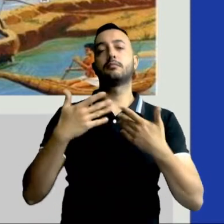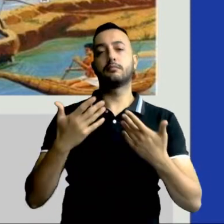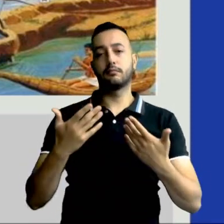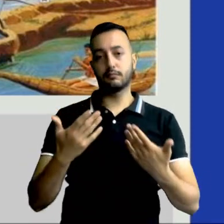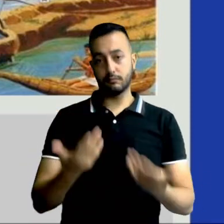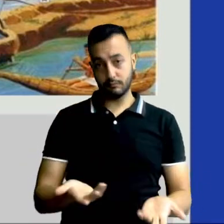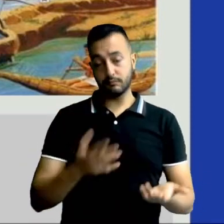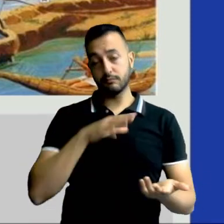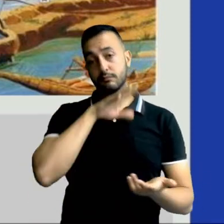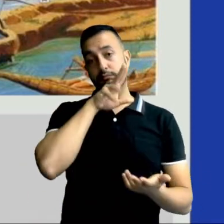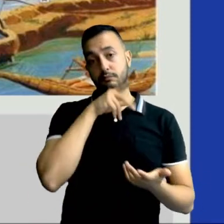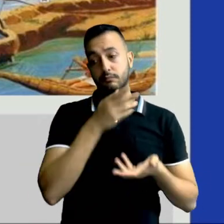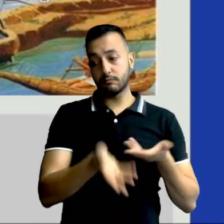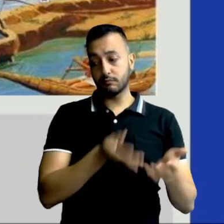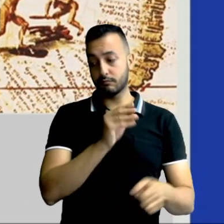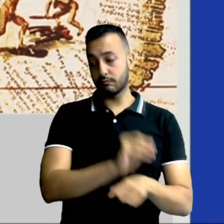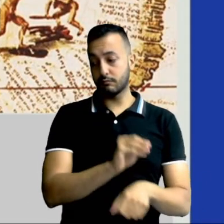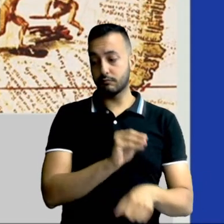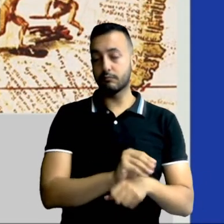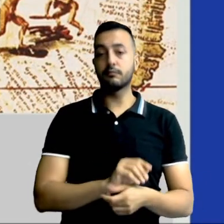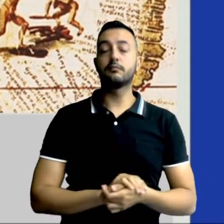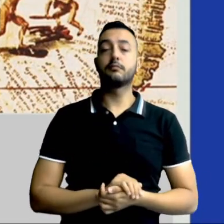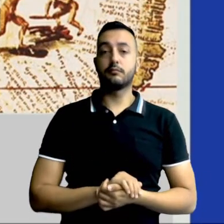criação dos animais